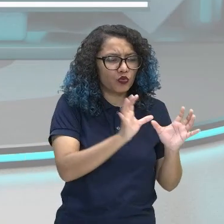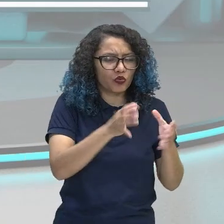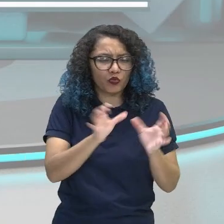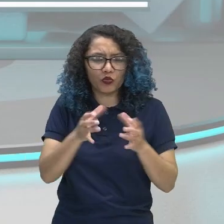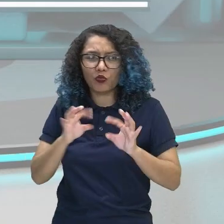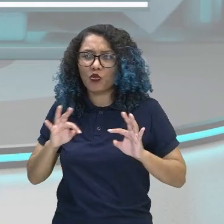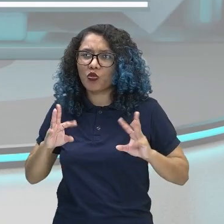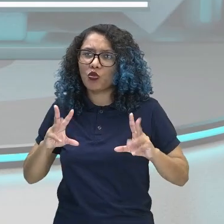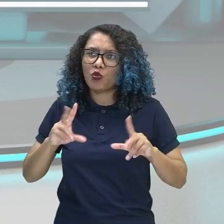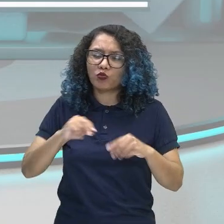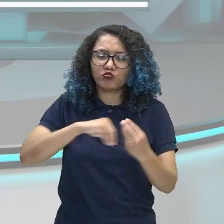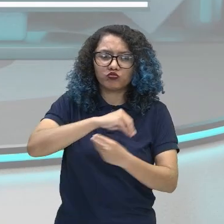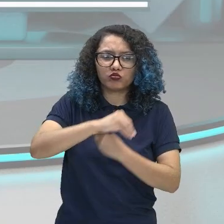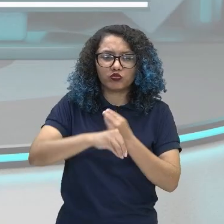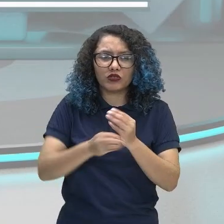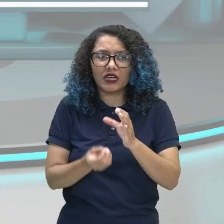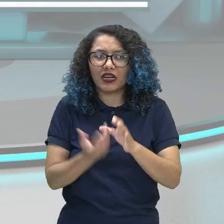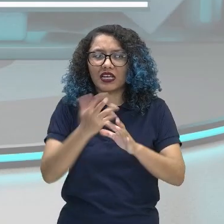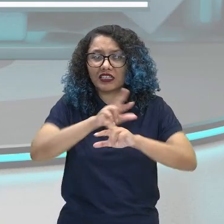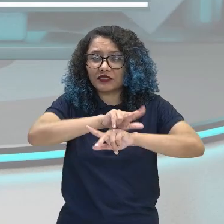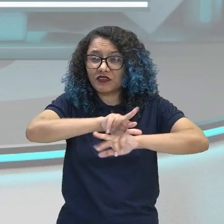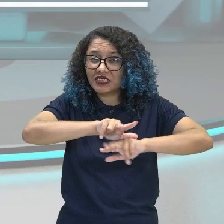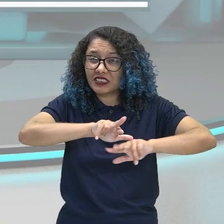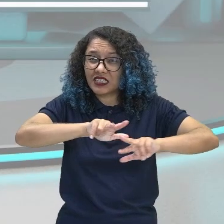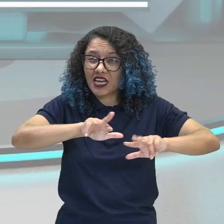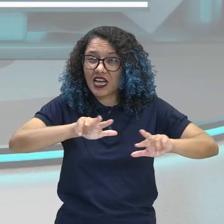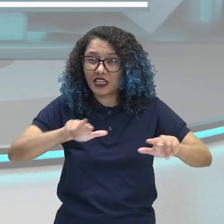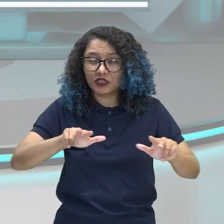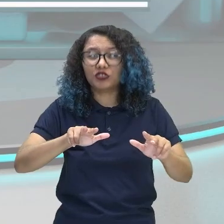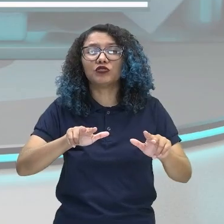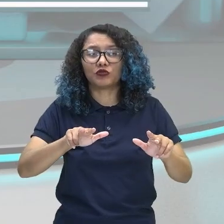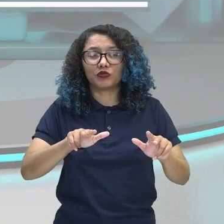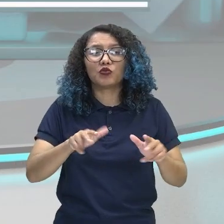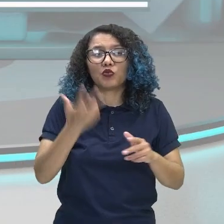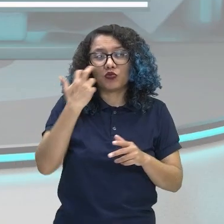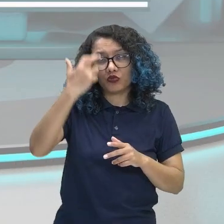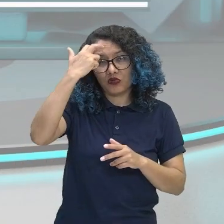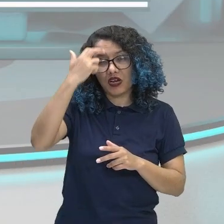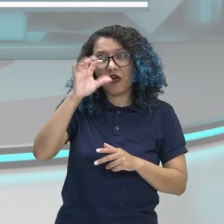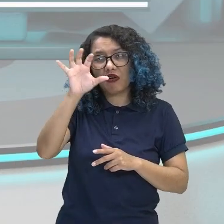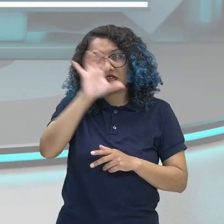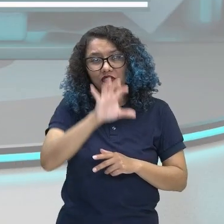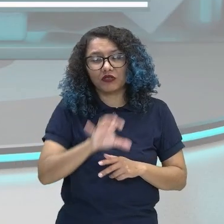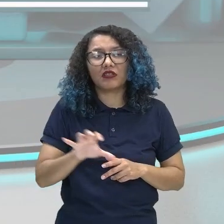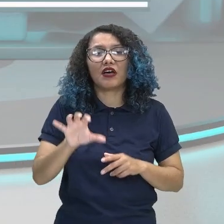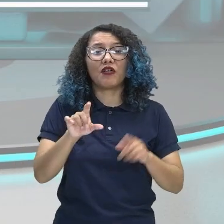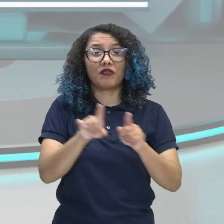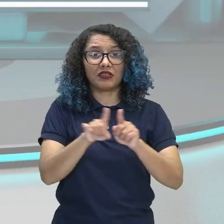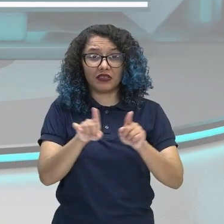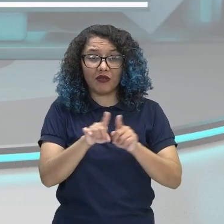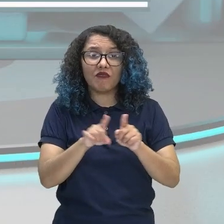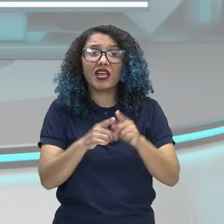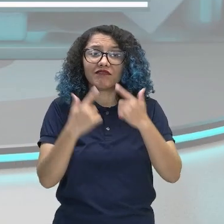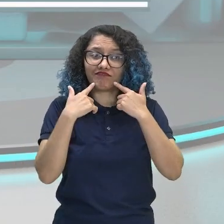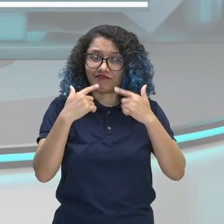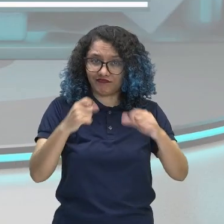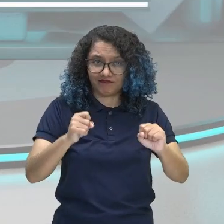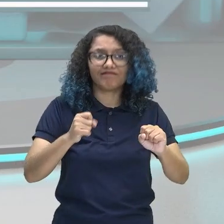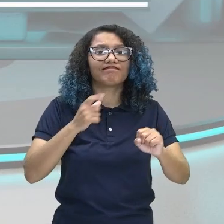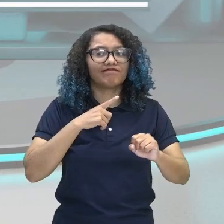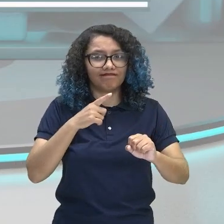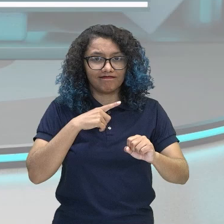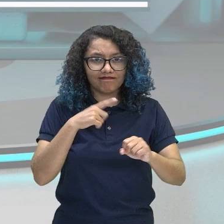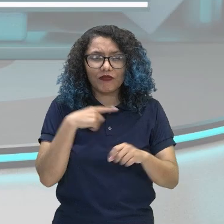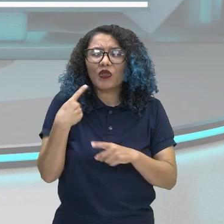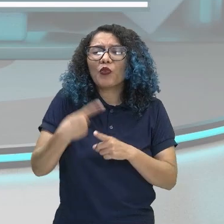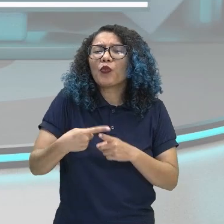diversidade social, cultural e regional, mas também traz muitas variações linguísticas,